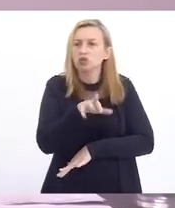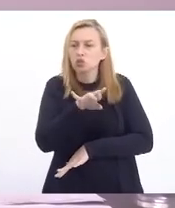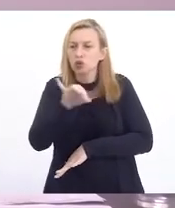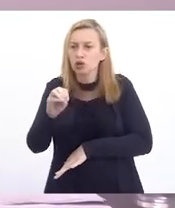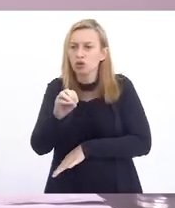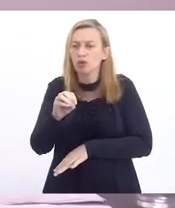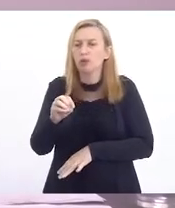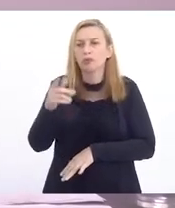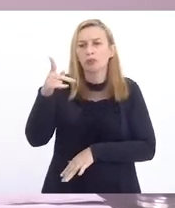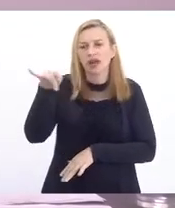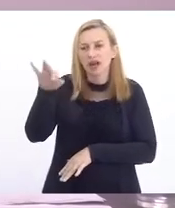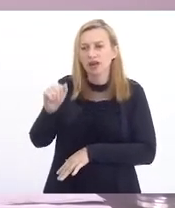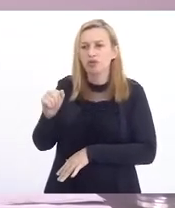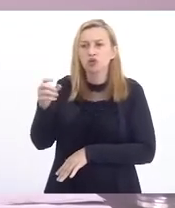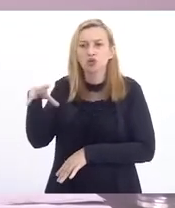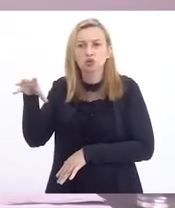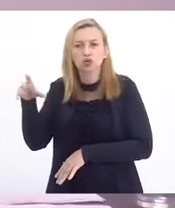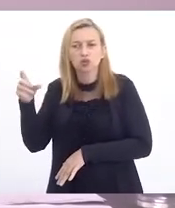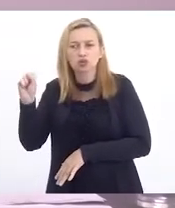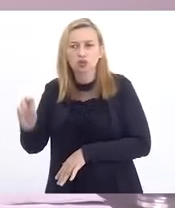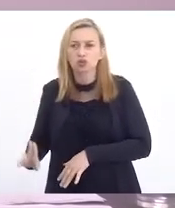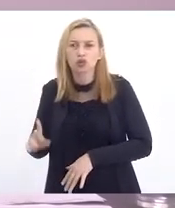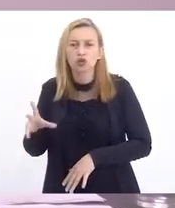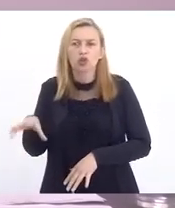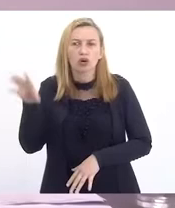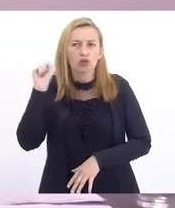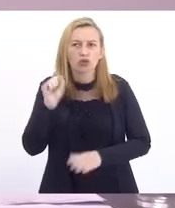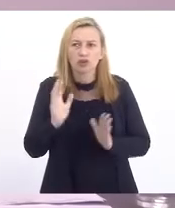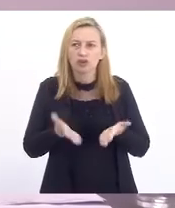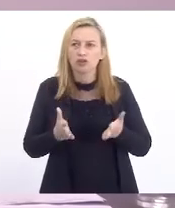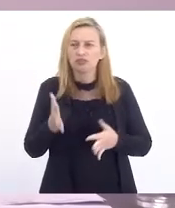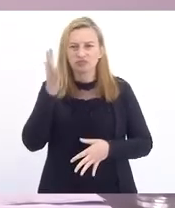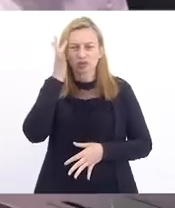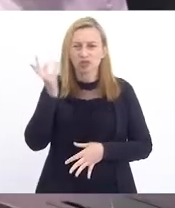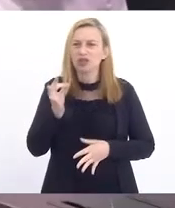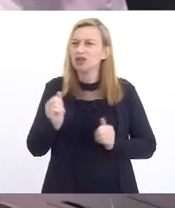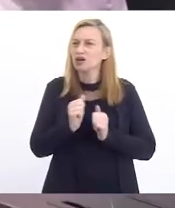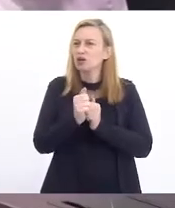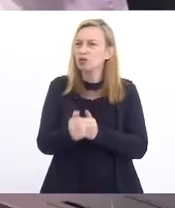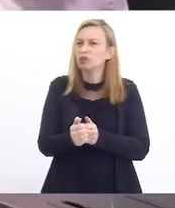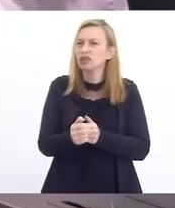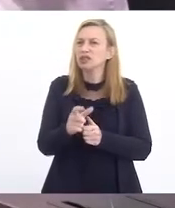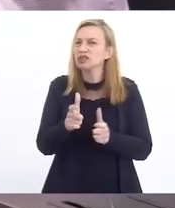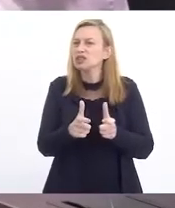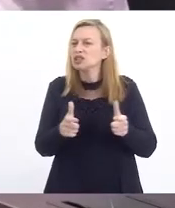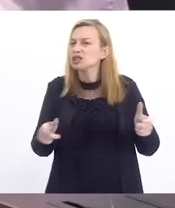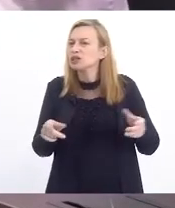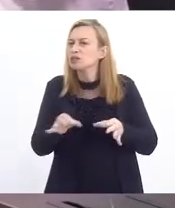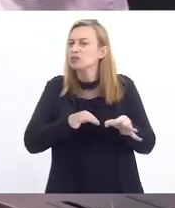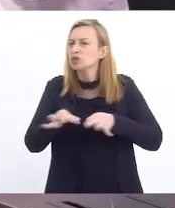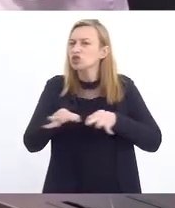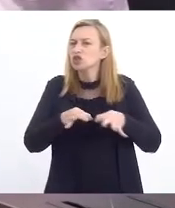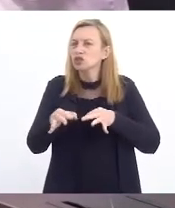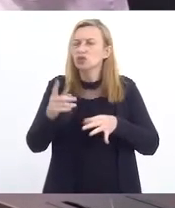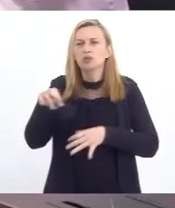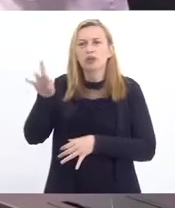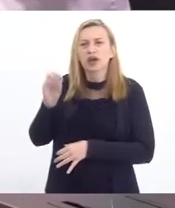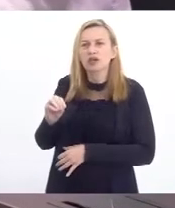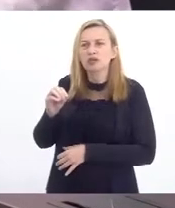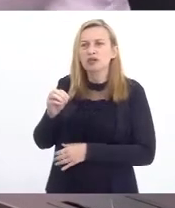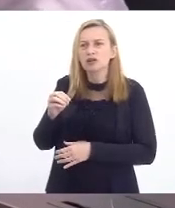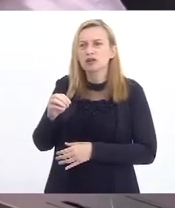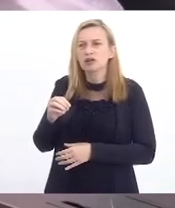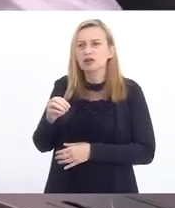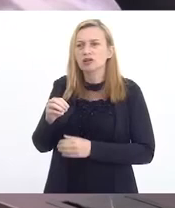do Sul. Então, eu gostei de ouvir, senhor, agora... Não sei se o senhor está acompanhando esse grande projeto que o Humberto apresentou,